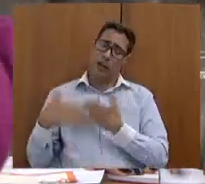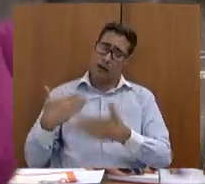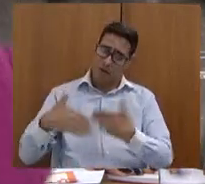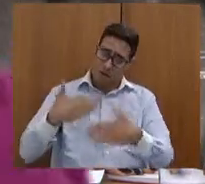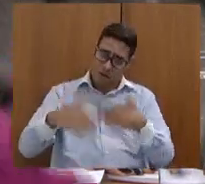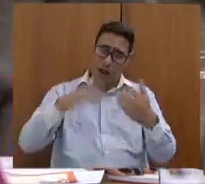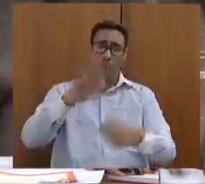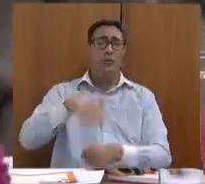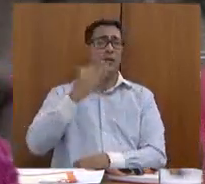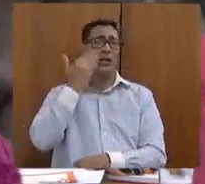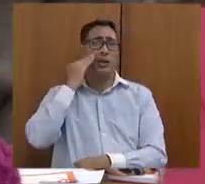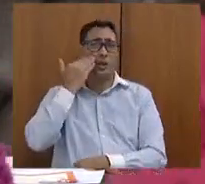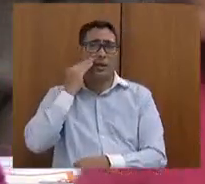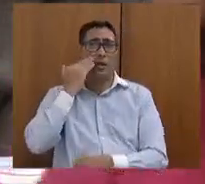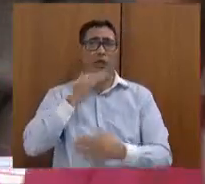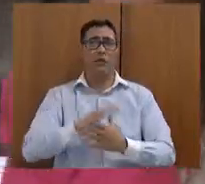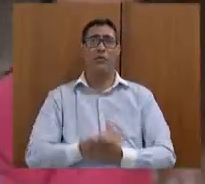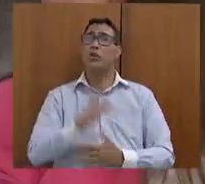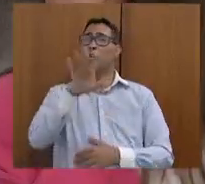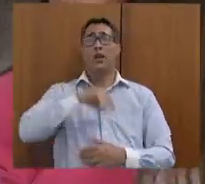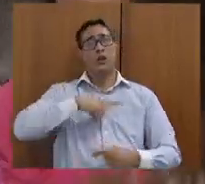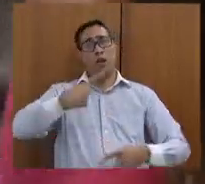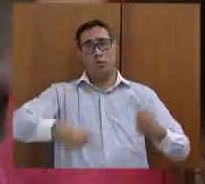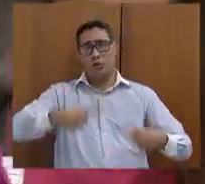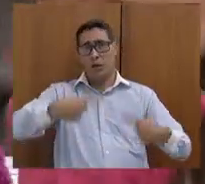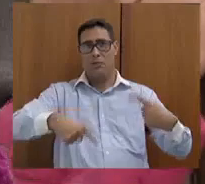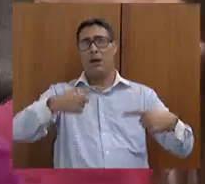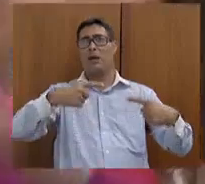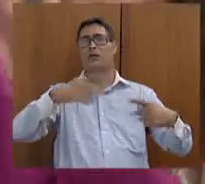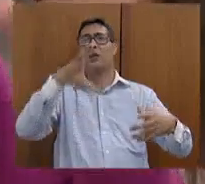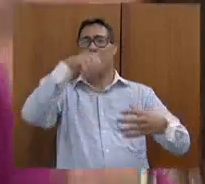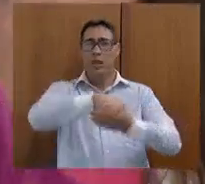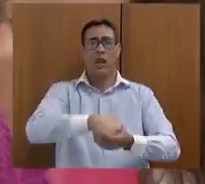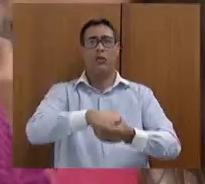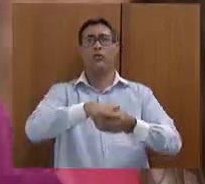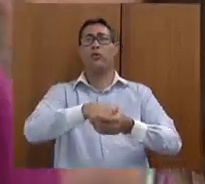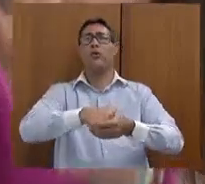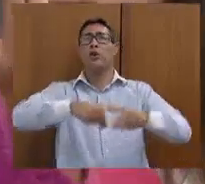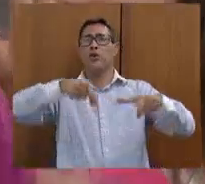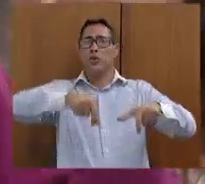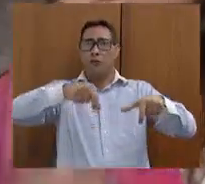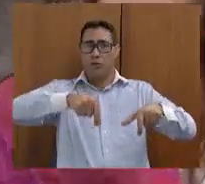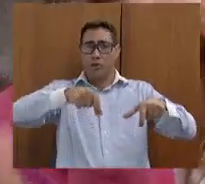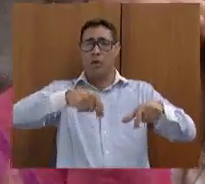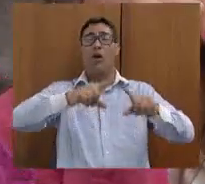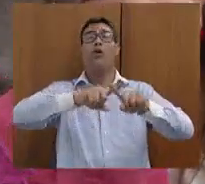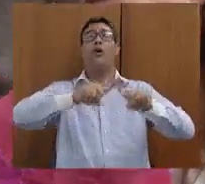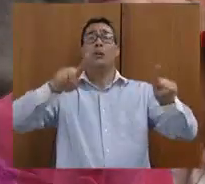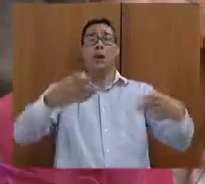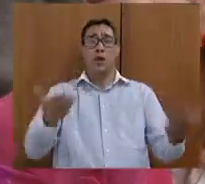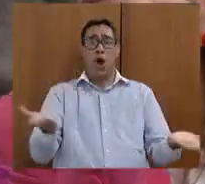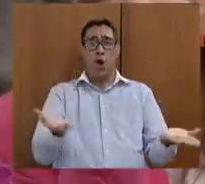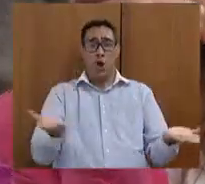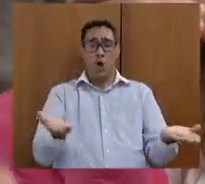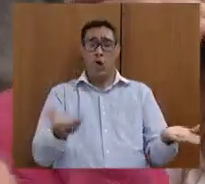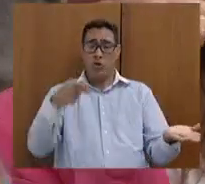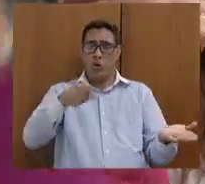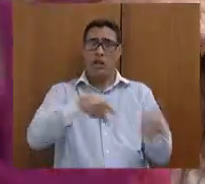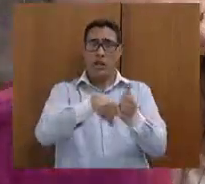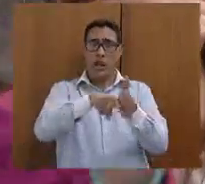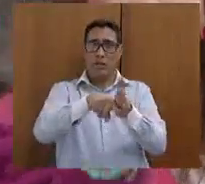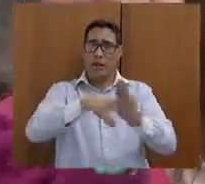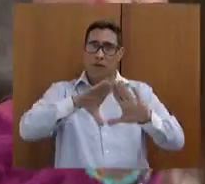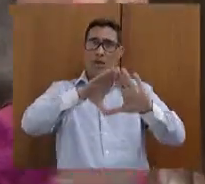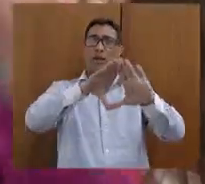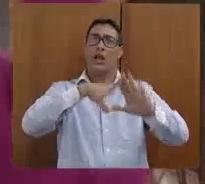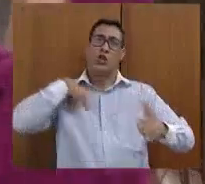compreendermos né não é só no debate do estádio de futebol eu acho que a lição deste Assembleia fiscaliza foi essa enquanto a gente